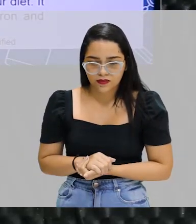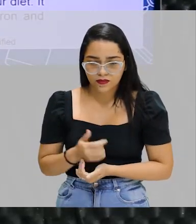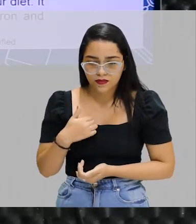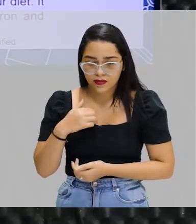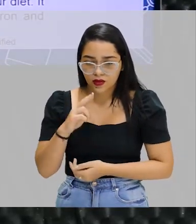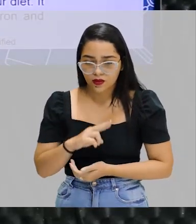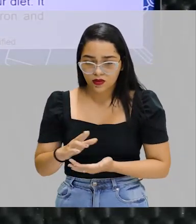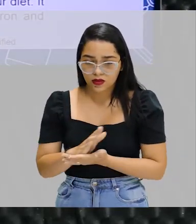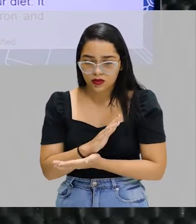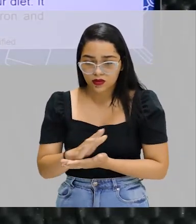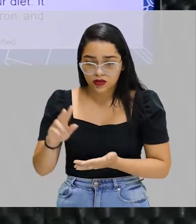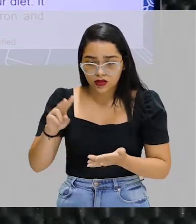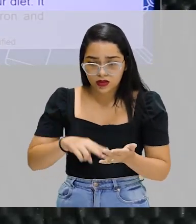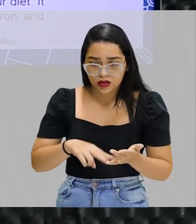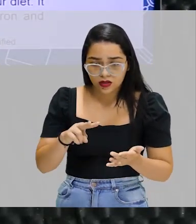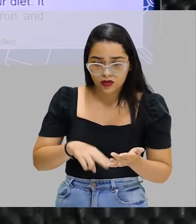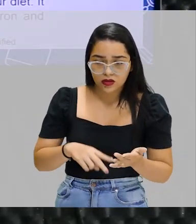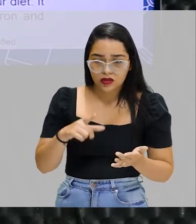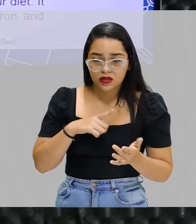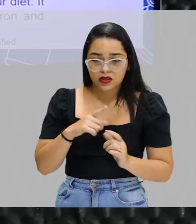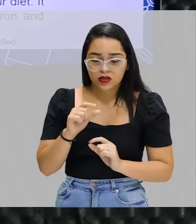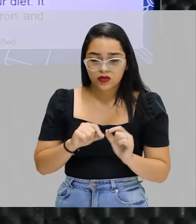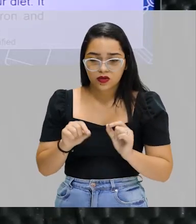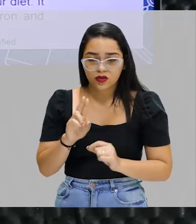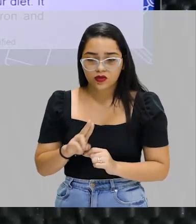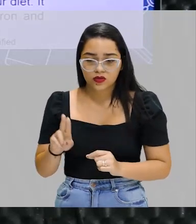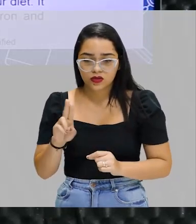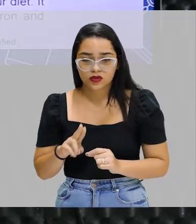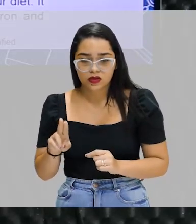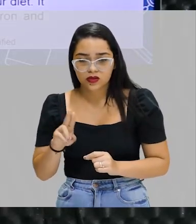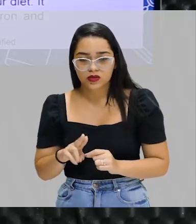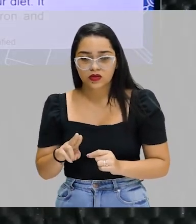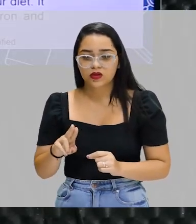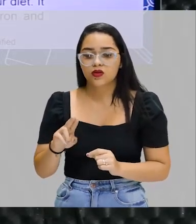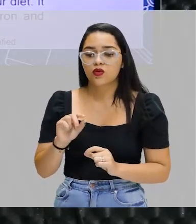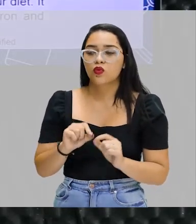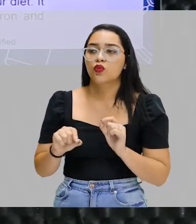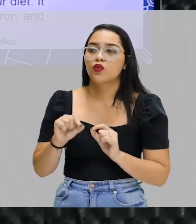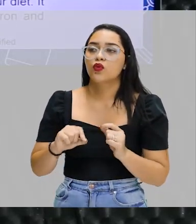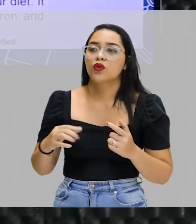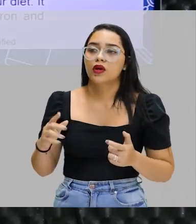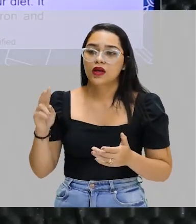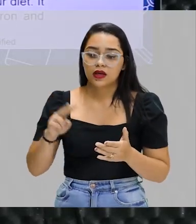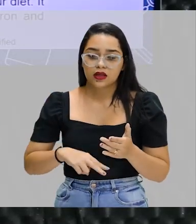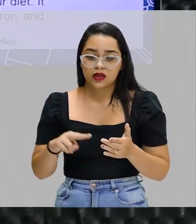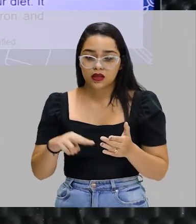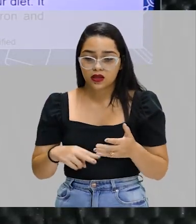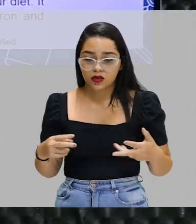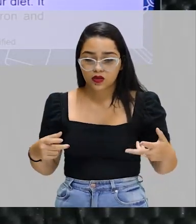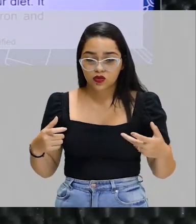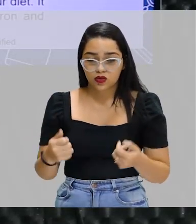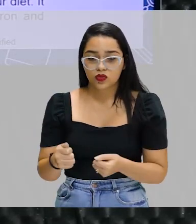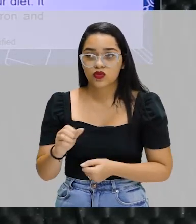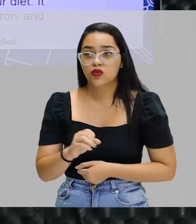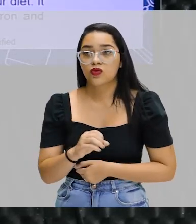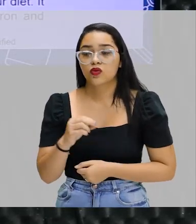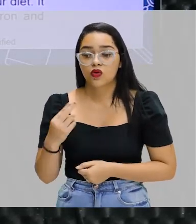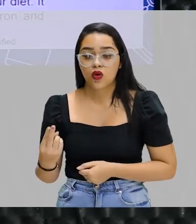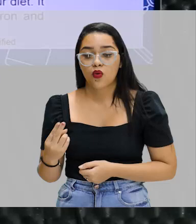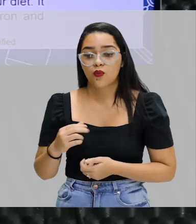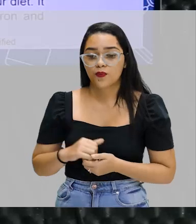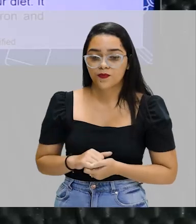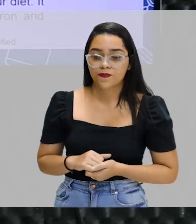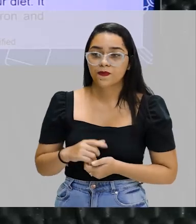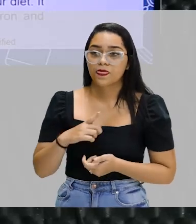eu uso as estratégias de leitura, eu tenho a opção de usar o skimming, que é a leitura geral, ou o